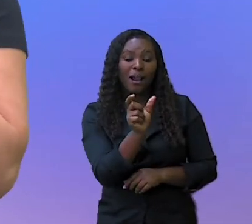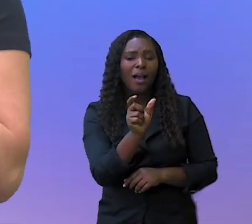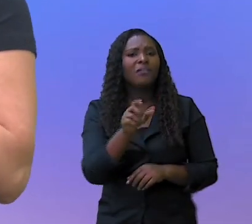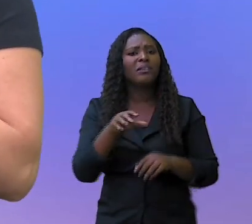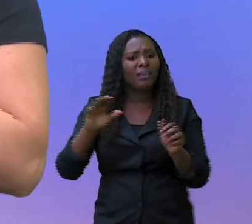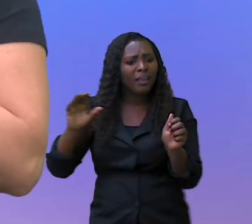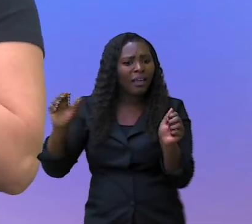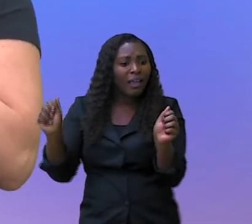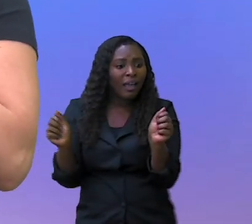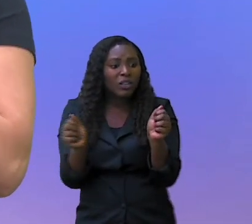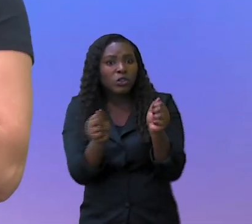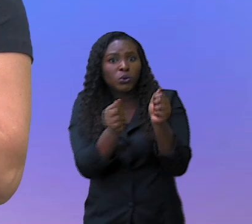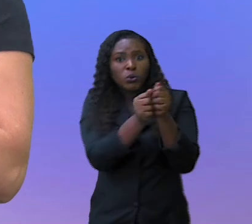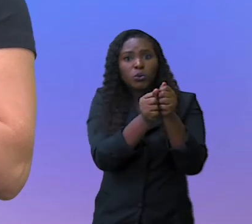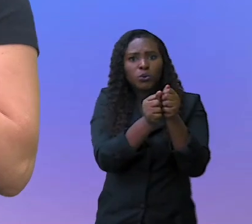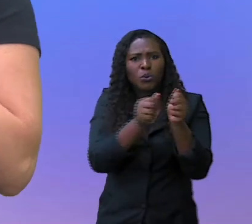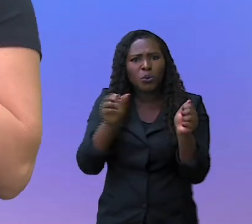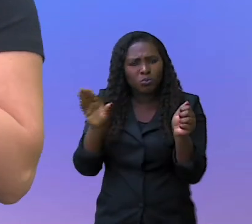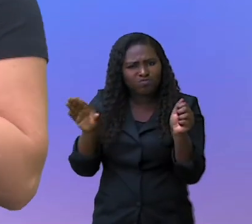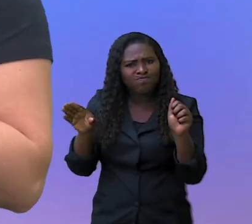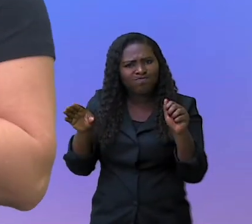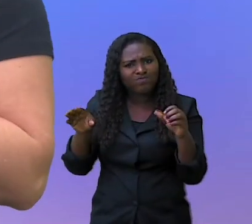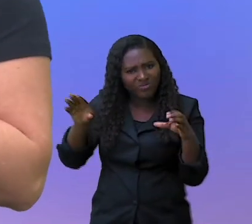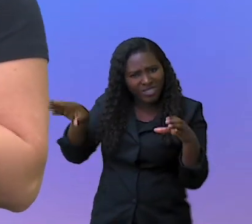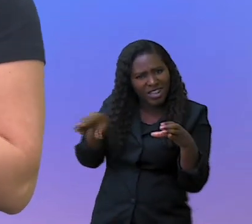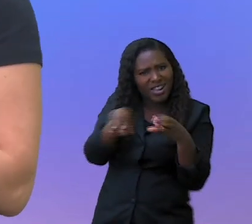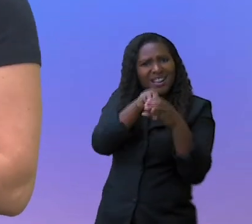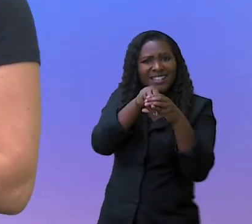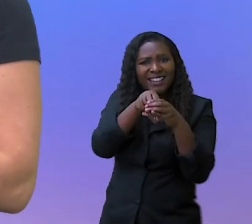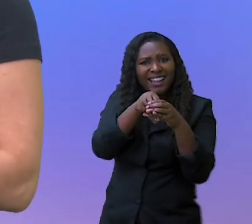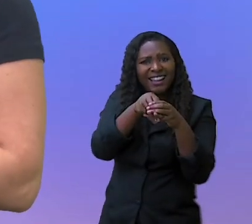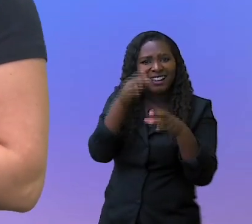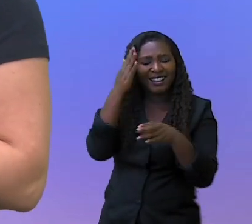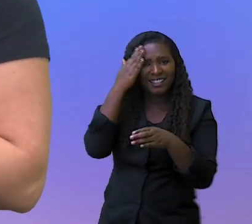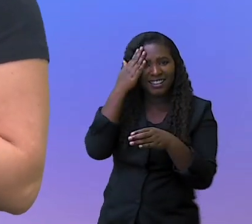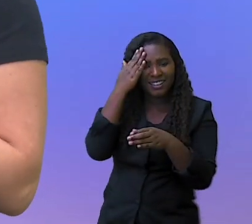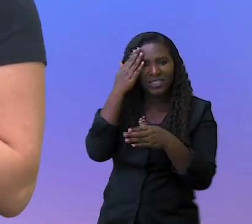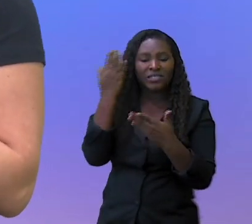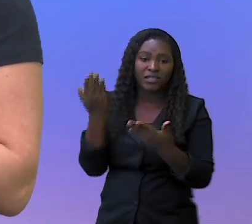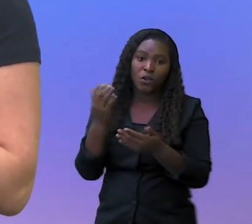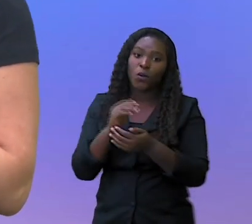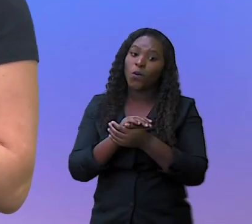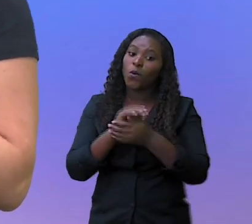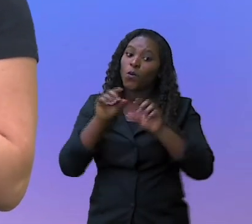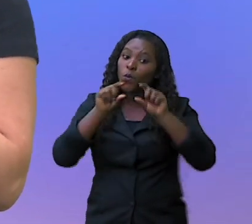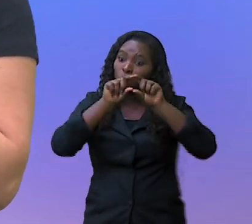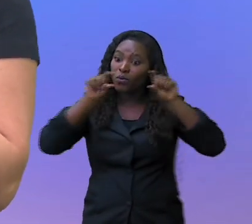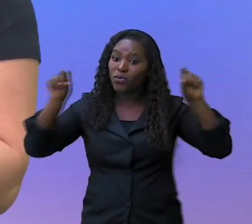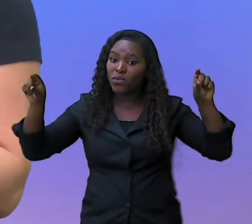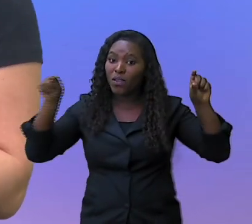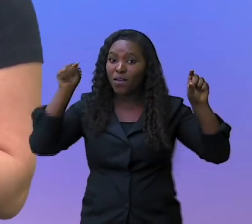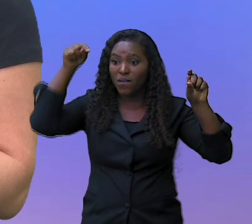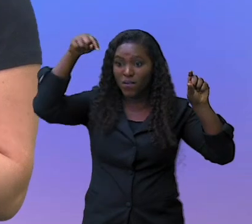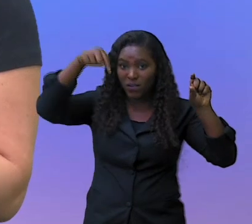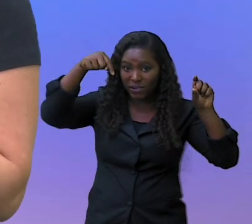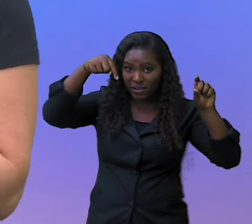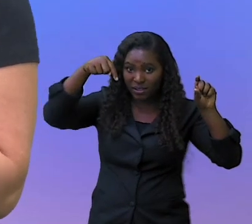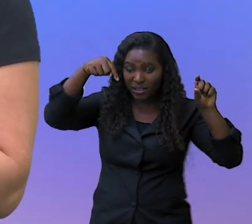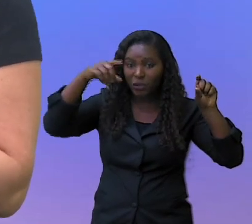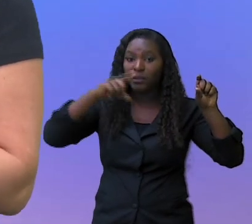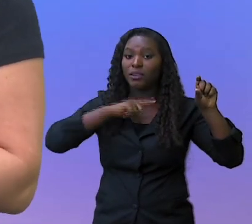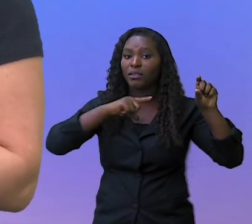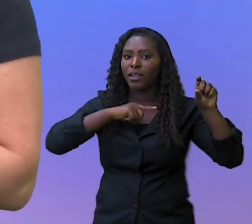é possível a gente observar que dentro aqui dessa oração nós vamos destacar que os adjuntos adnominais eles